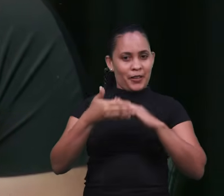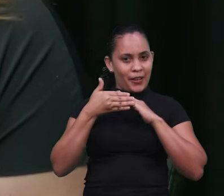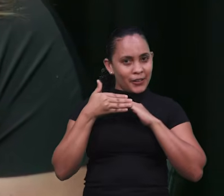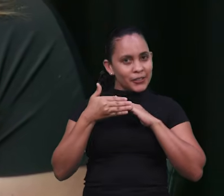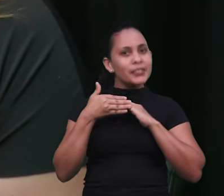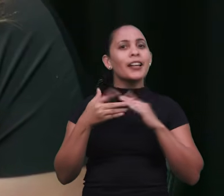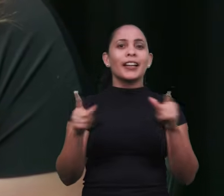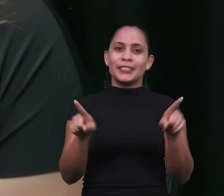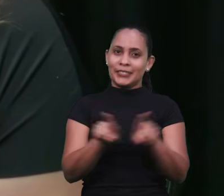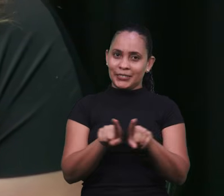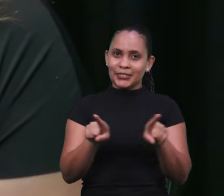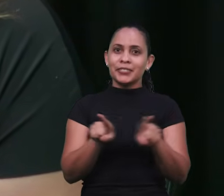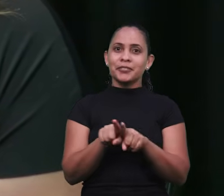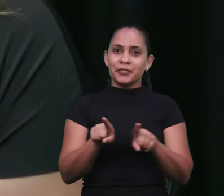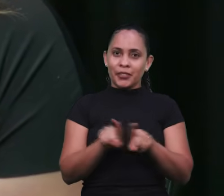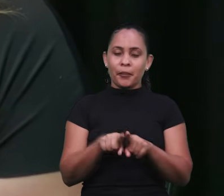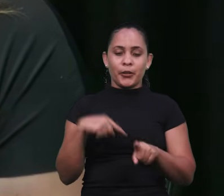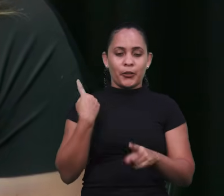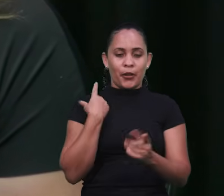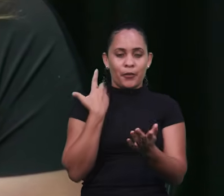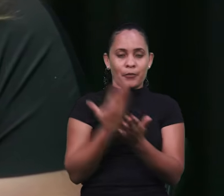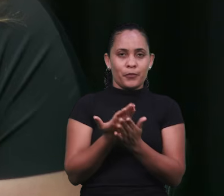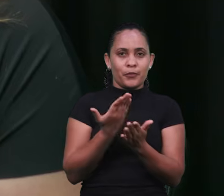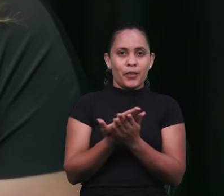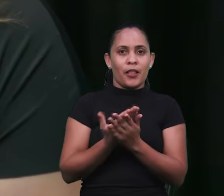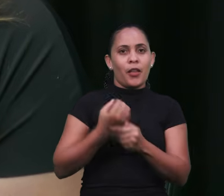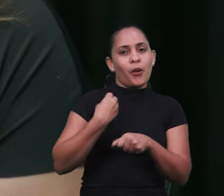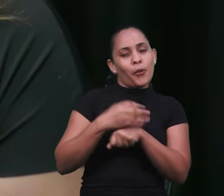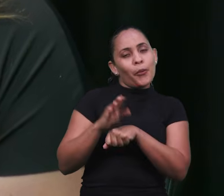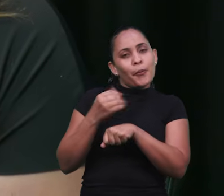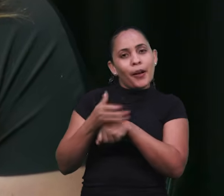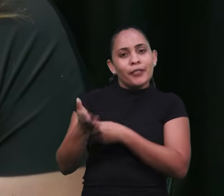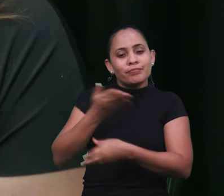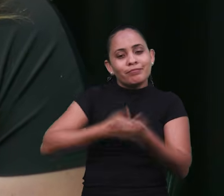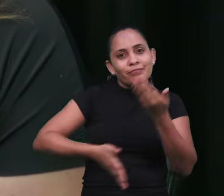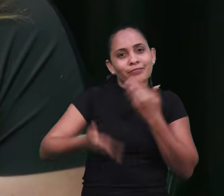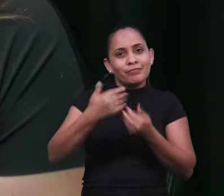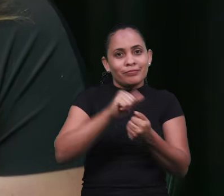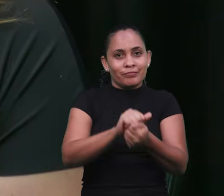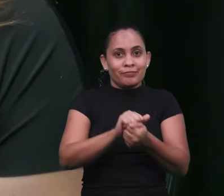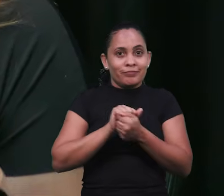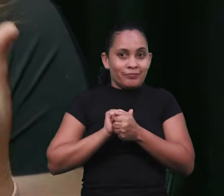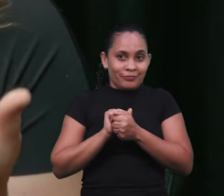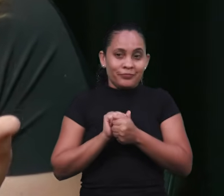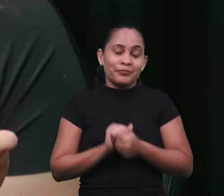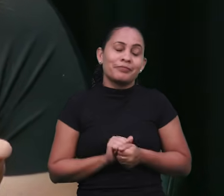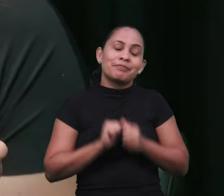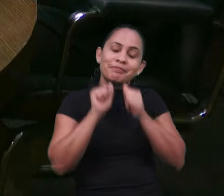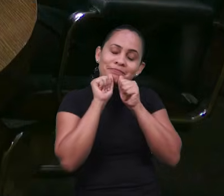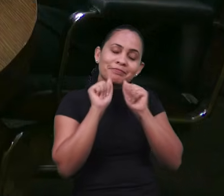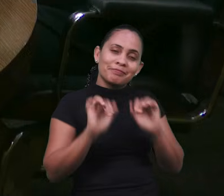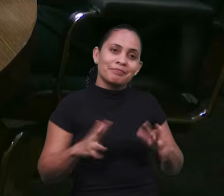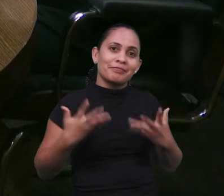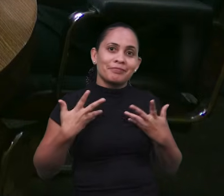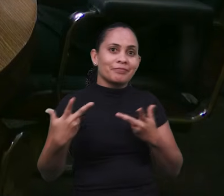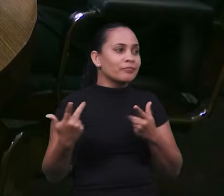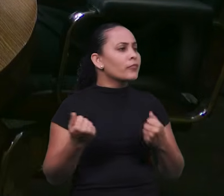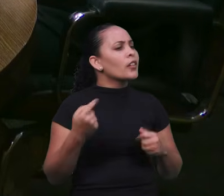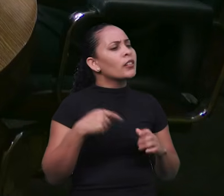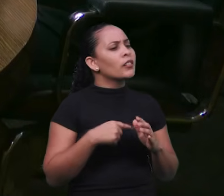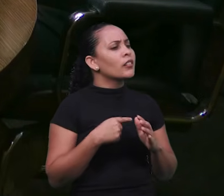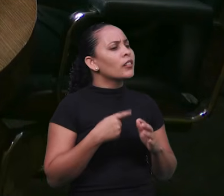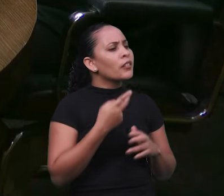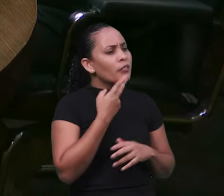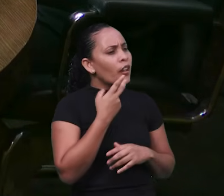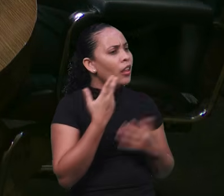também traz para nós, né? E a gente vai estudando, compartilhando isso daí, todos nós juntos. Mas foi uma bênção. Algo mais